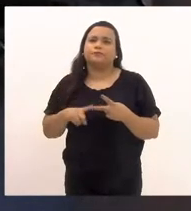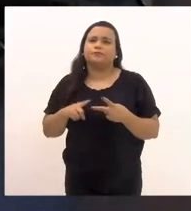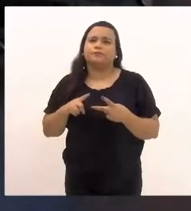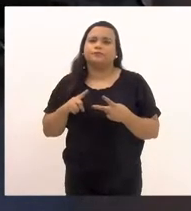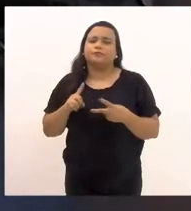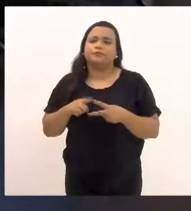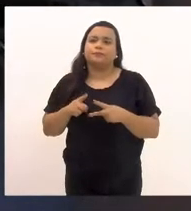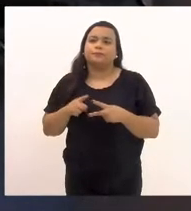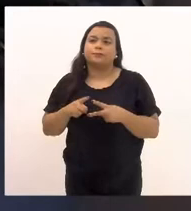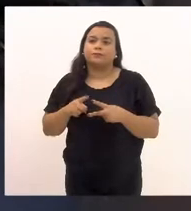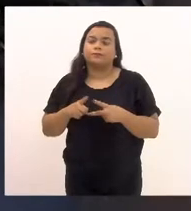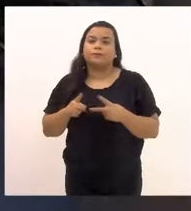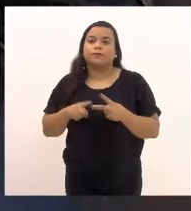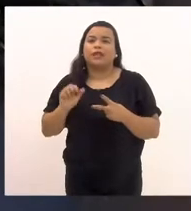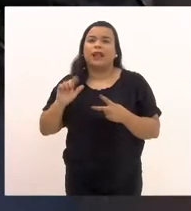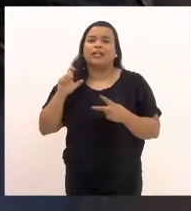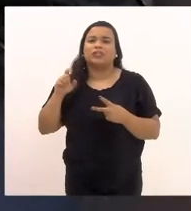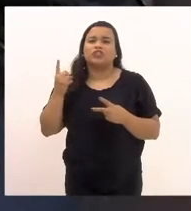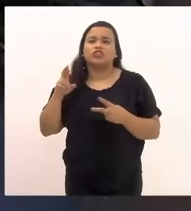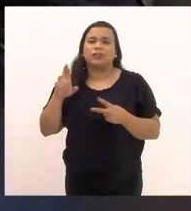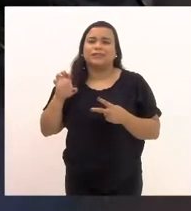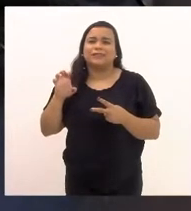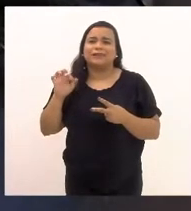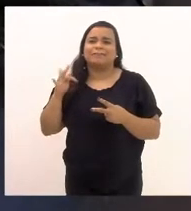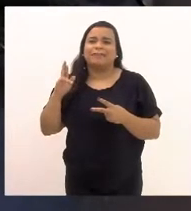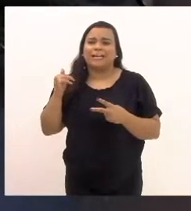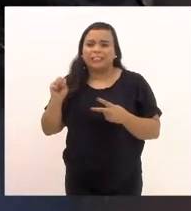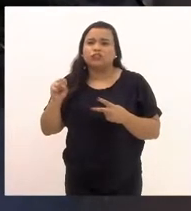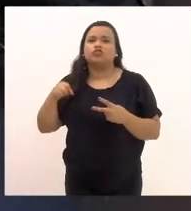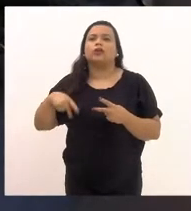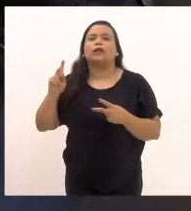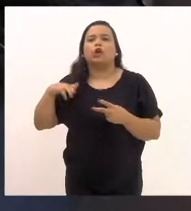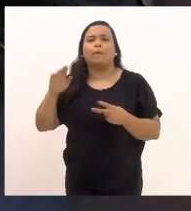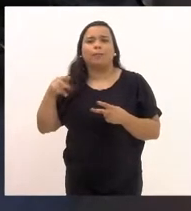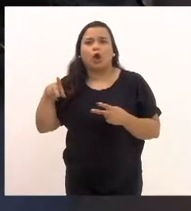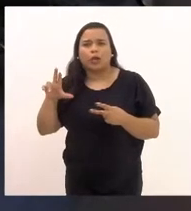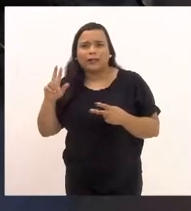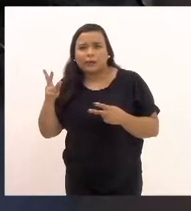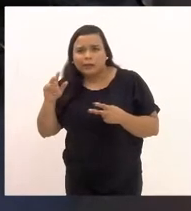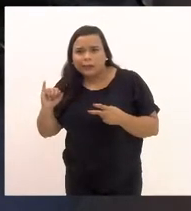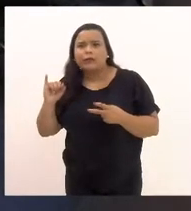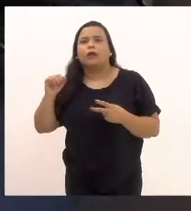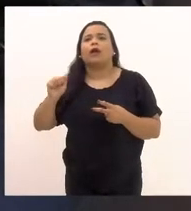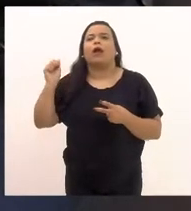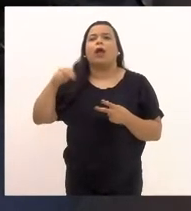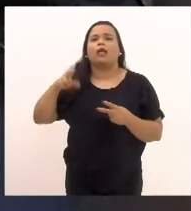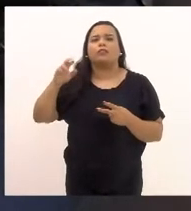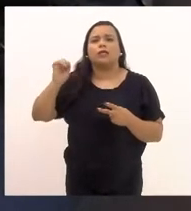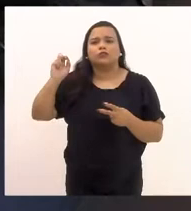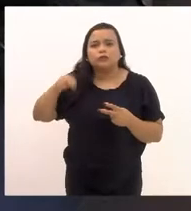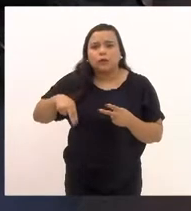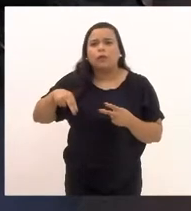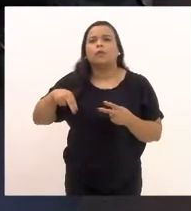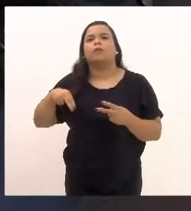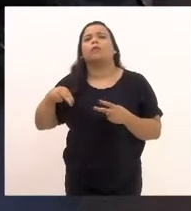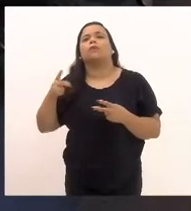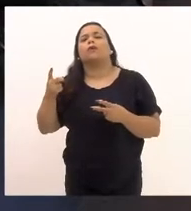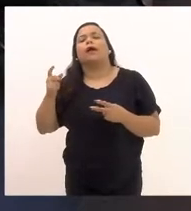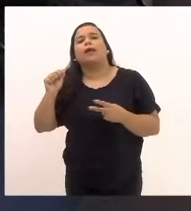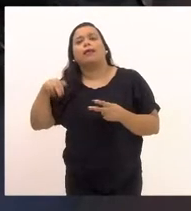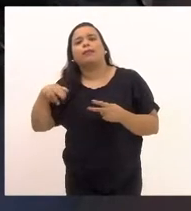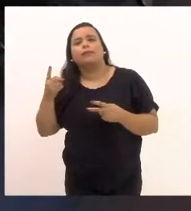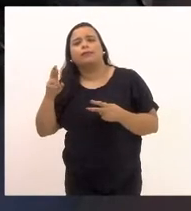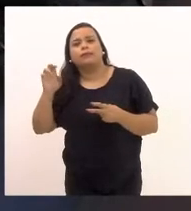Deputada Alana Passos. Deputado Alexandre Freitas. Deputado Alexandre Knoploch. Deputado Anderson Alexandre. Deputado André Correia.